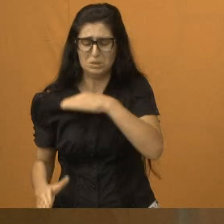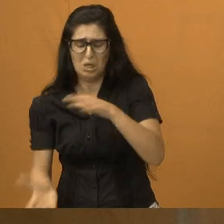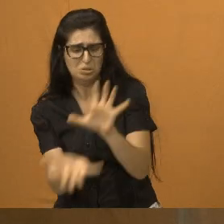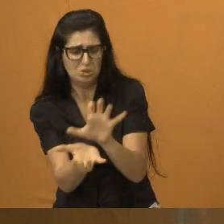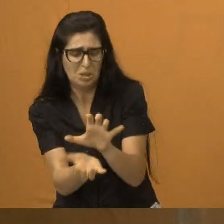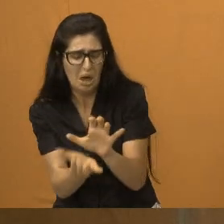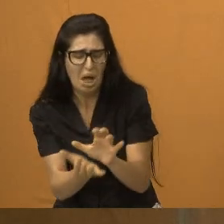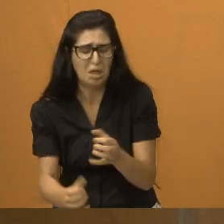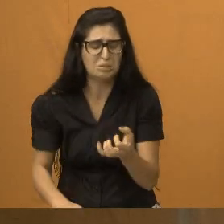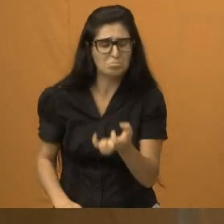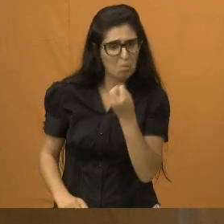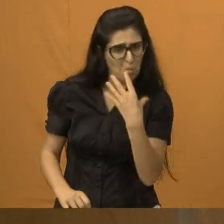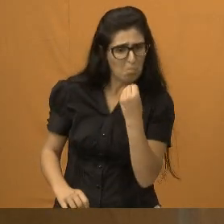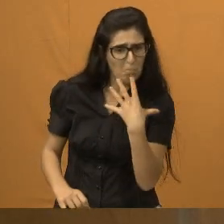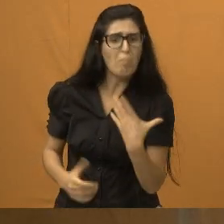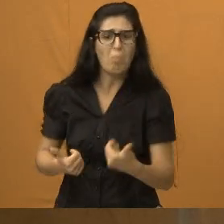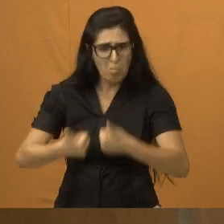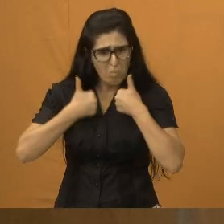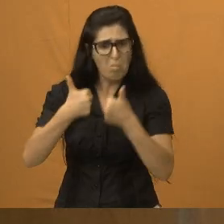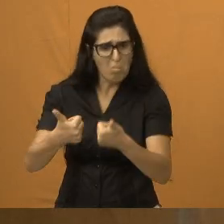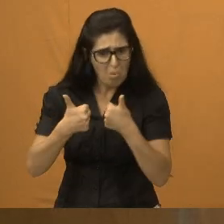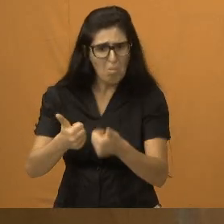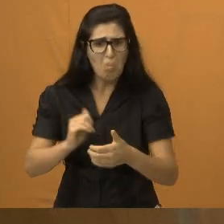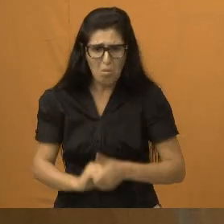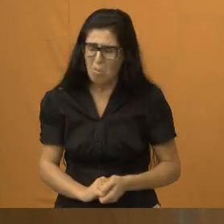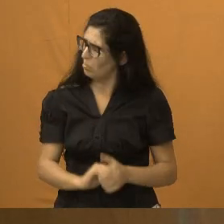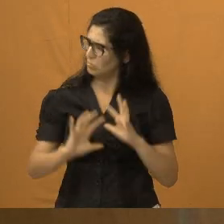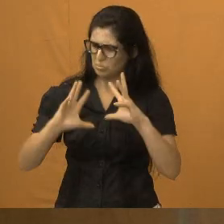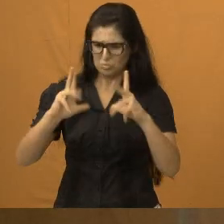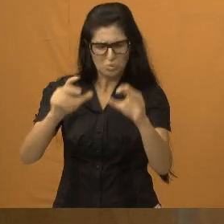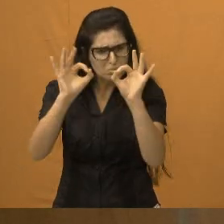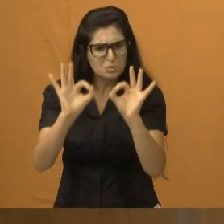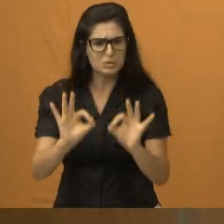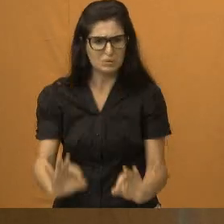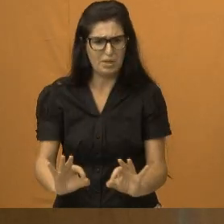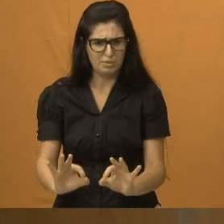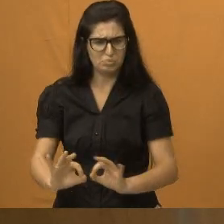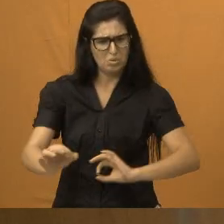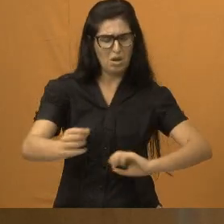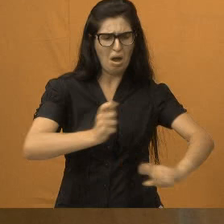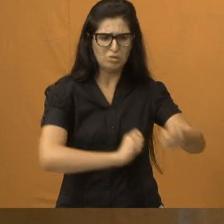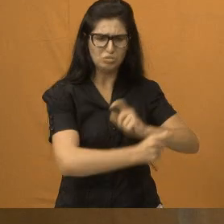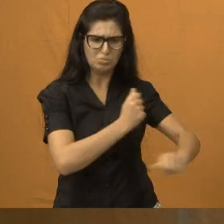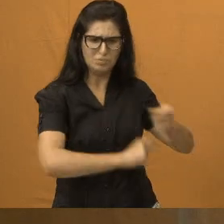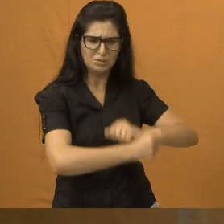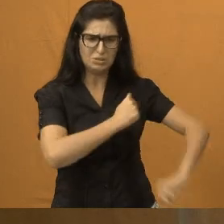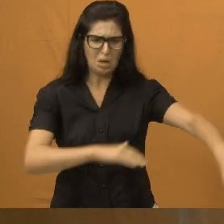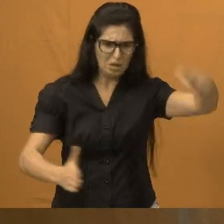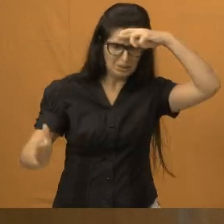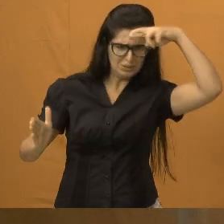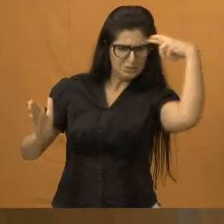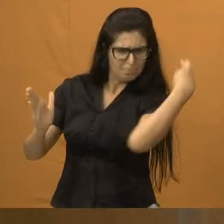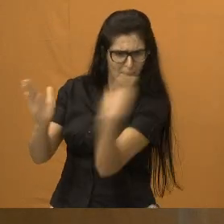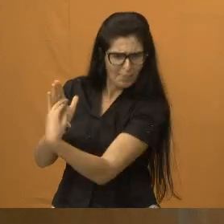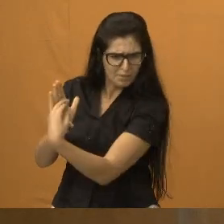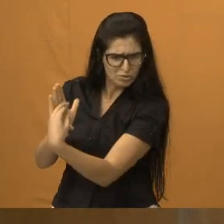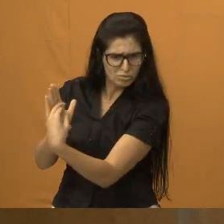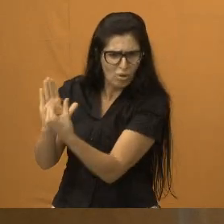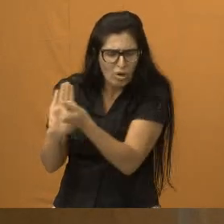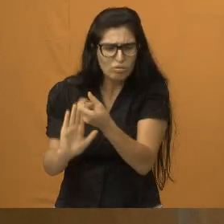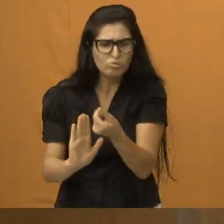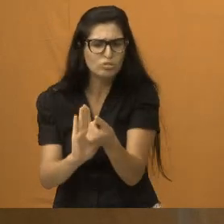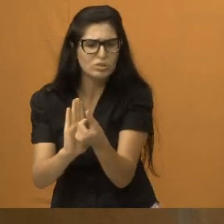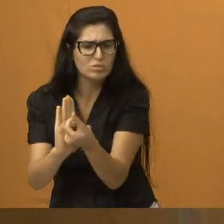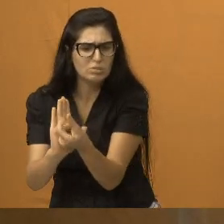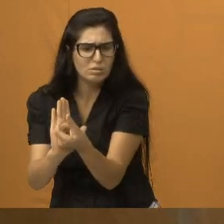se equilibrar dentro dos seus prestações de serviços adequados à municipalidade e também um respeito ao dinheiro público na questão dos seus